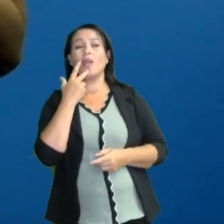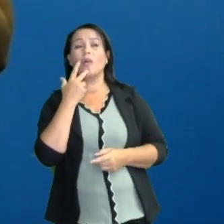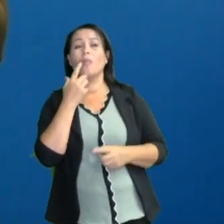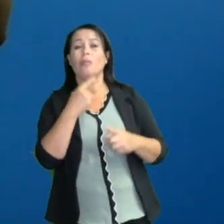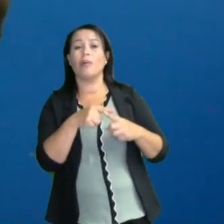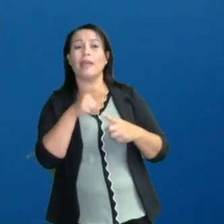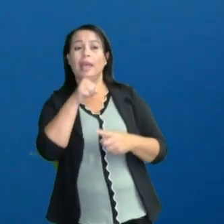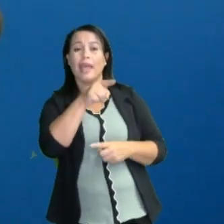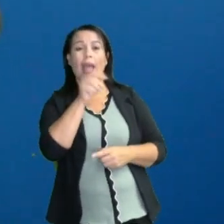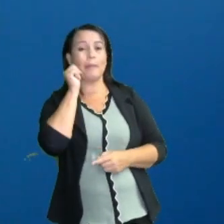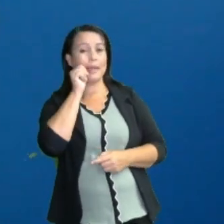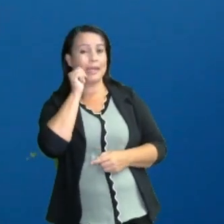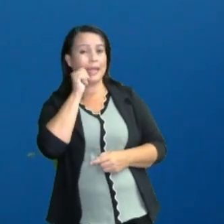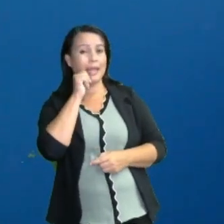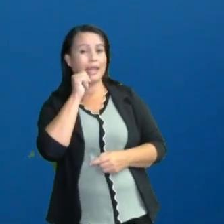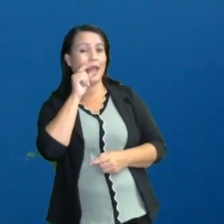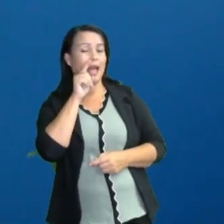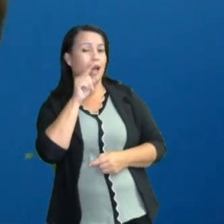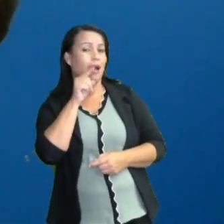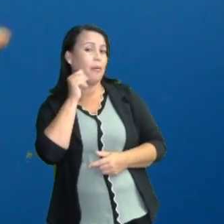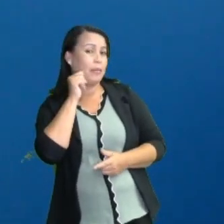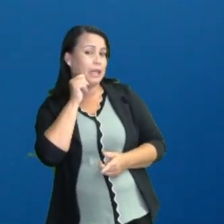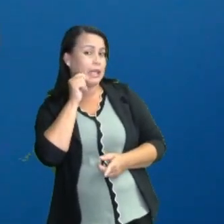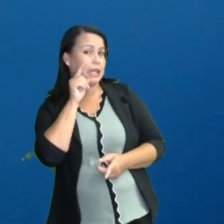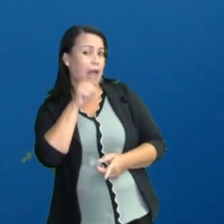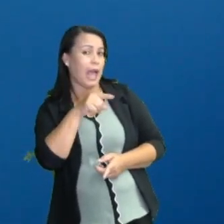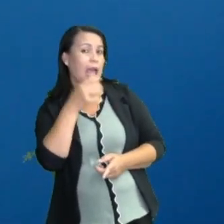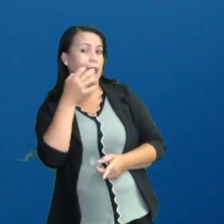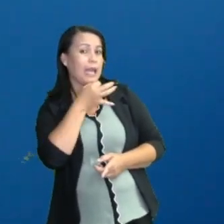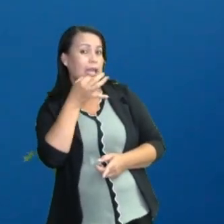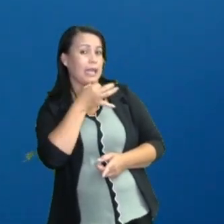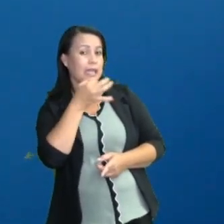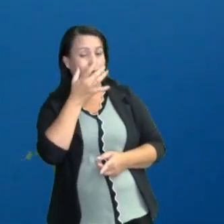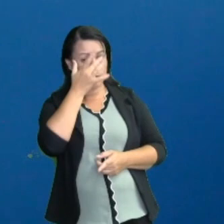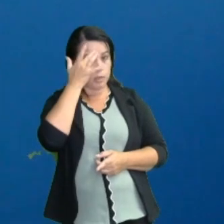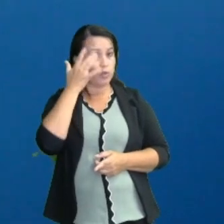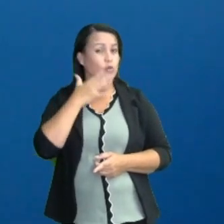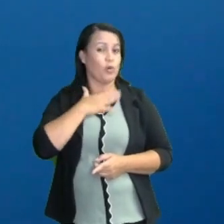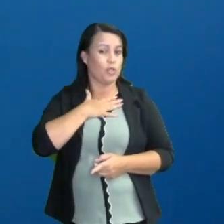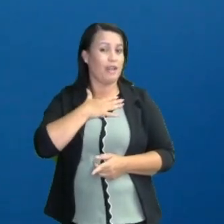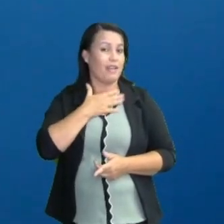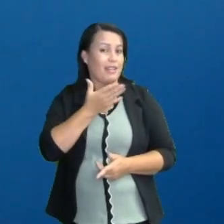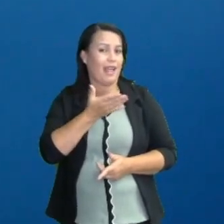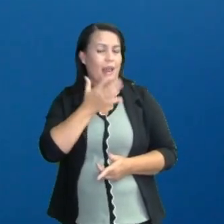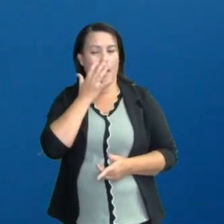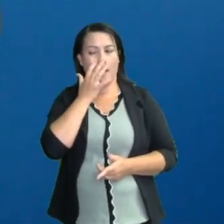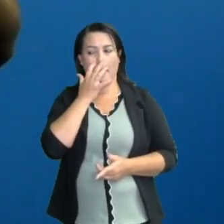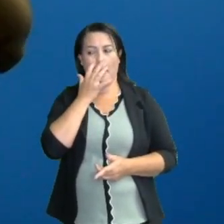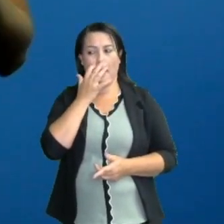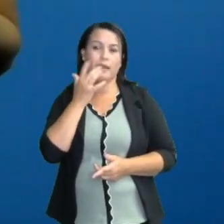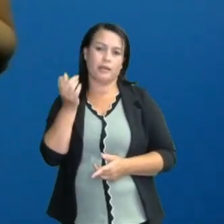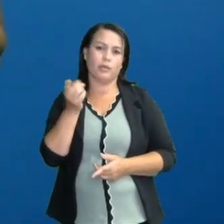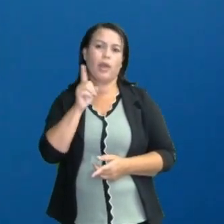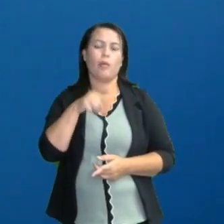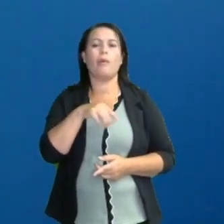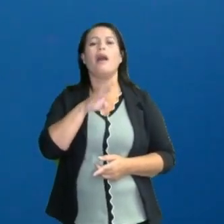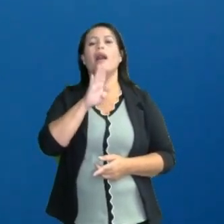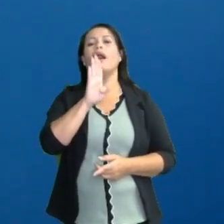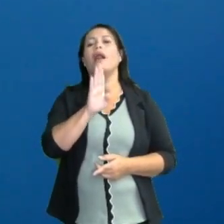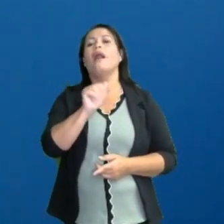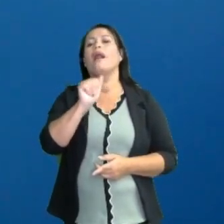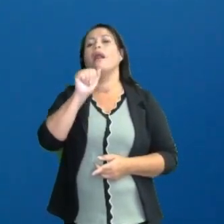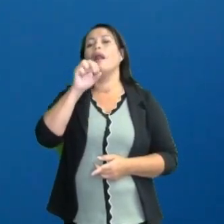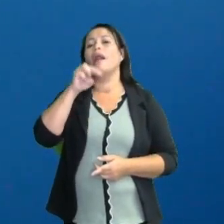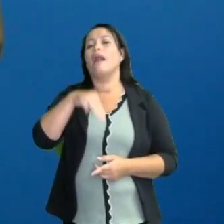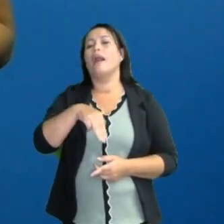da Duda porque Duda era uma gata? É uma pessoa, uma menina linda e todo mundo gostava dela. Tá? Isso é uma ambiguidade.